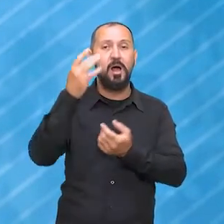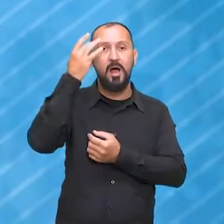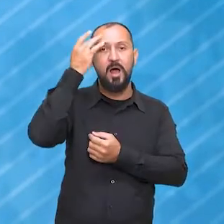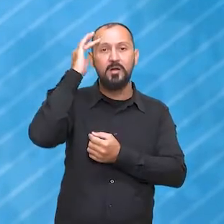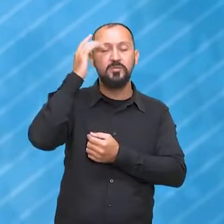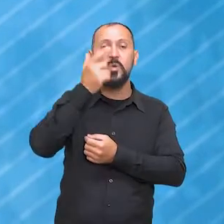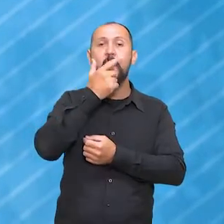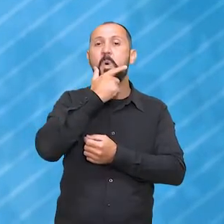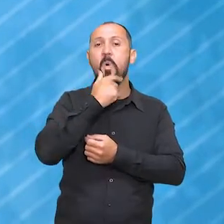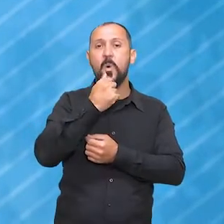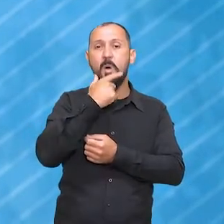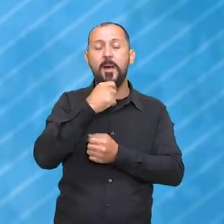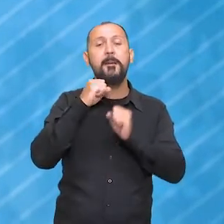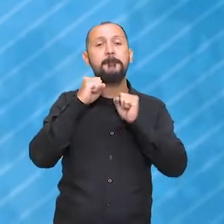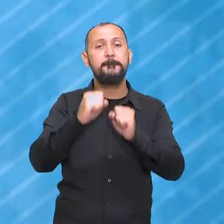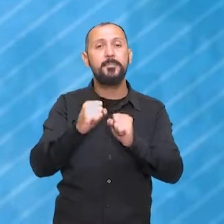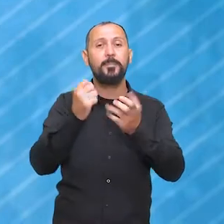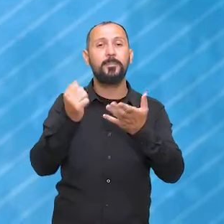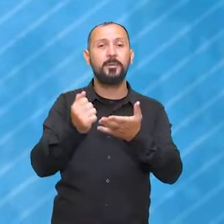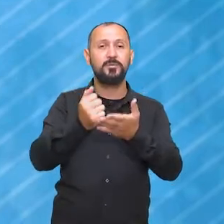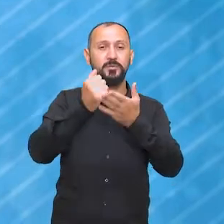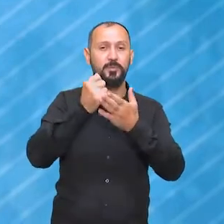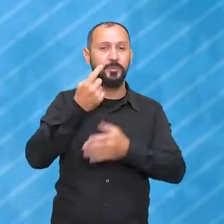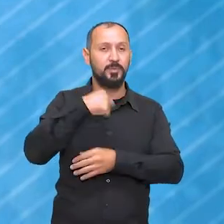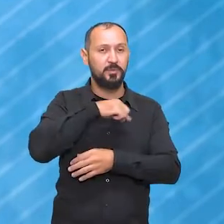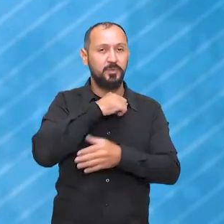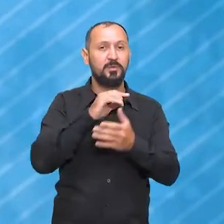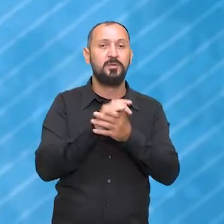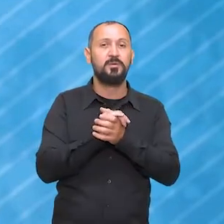eu acho que os homens eles podem trazer muito